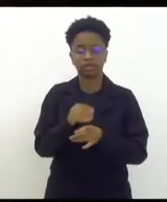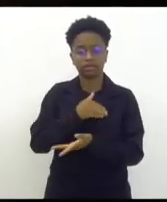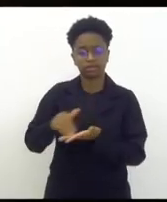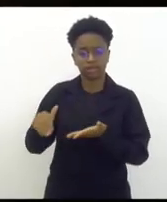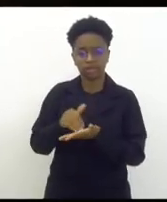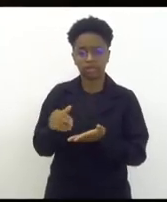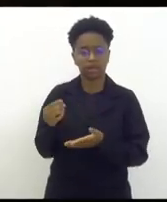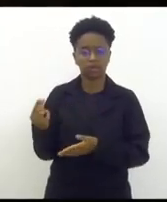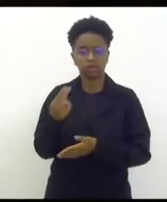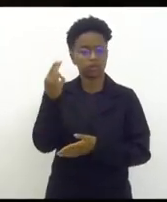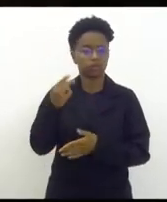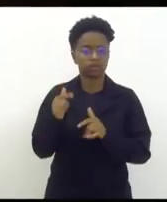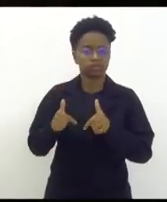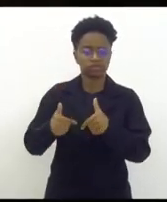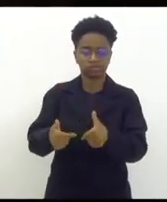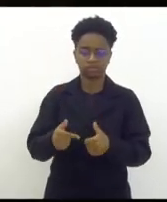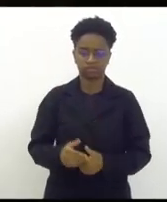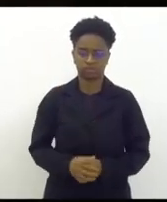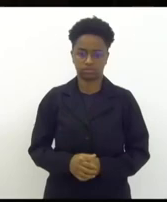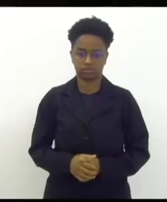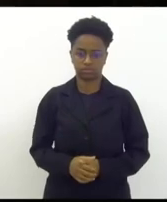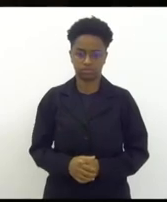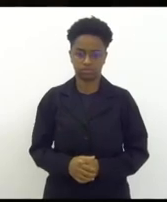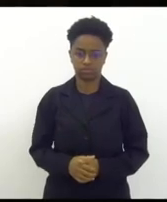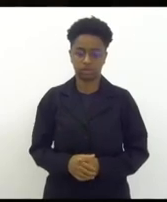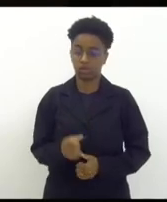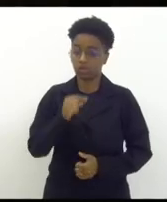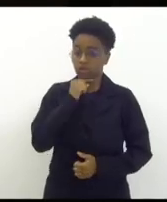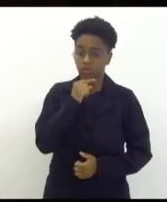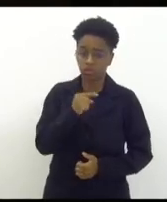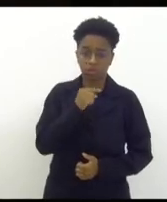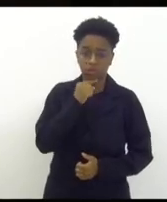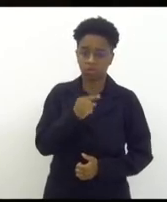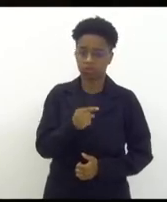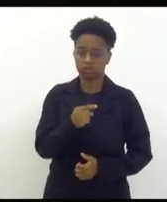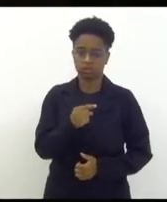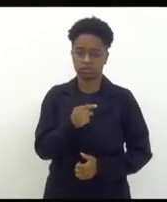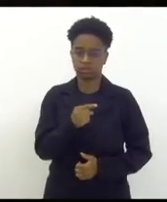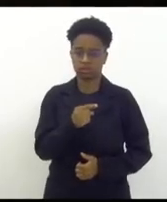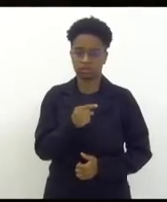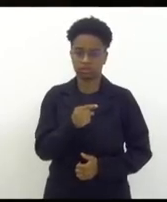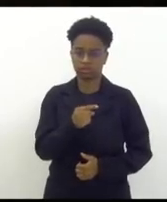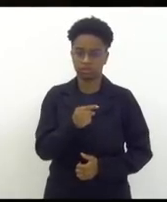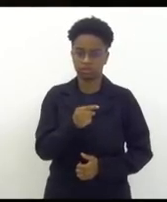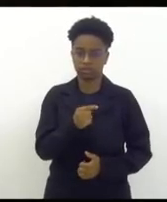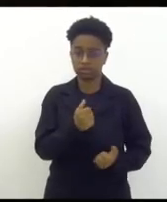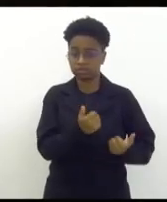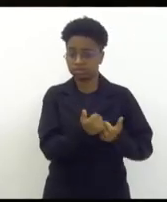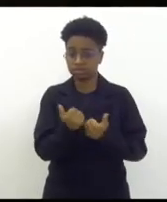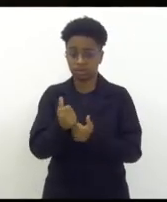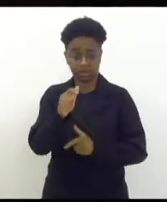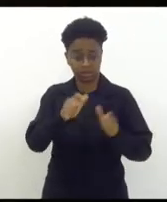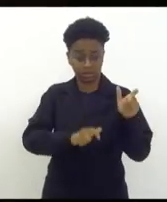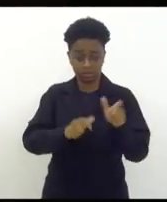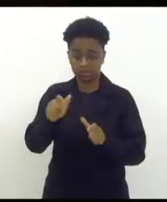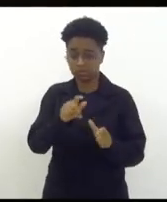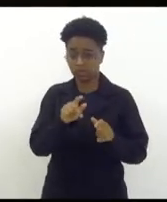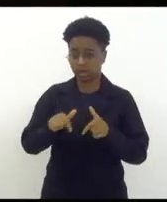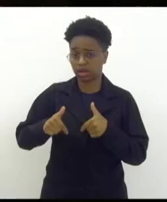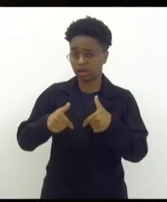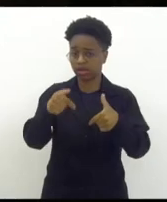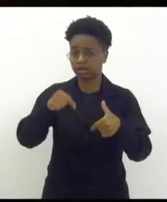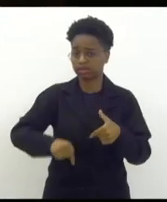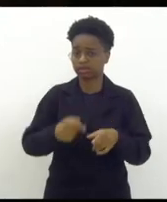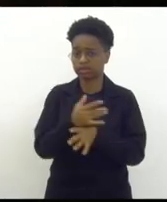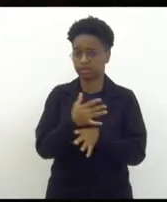incompetente que é não conseguem retribuir o que essas pessoas fazem para a cidade do